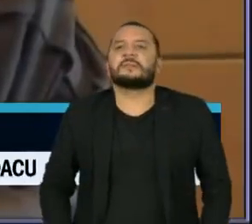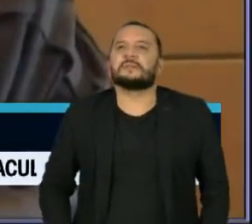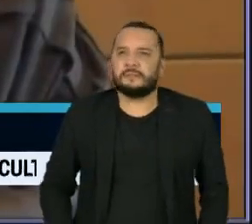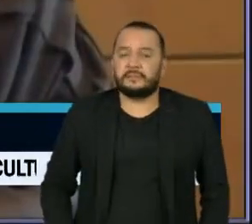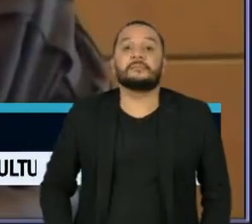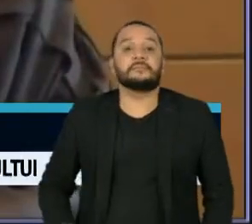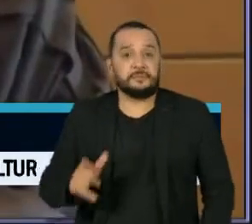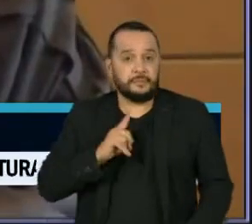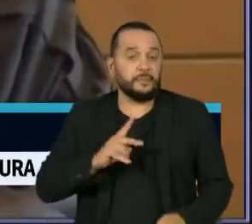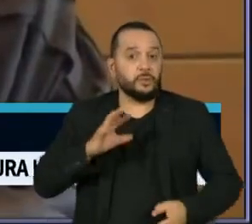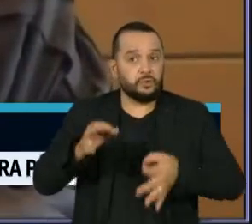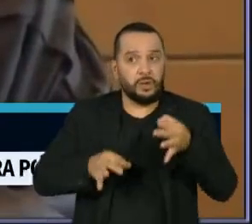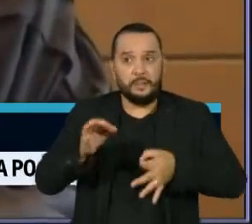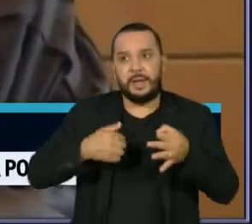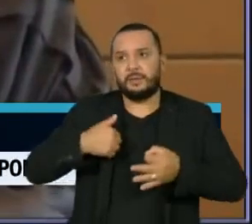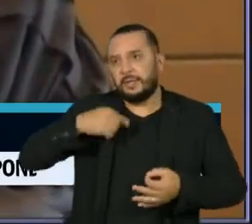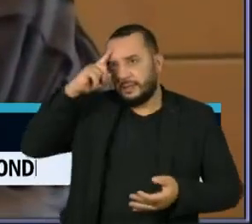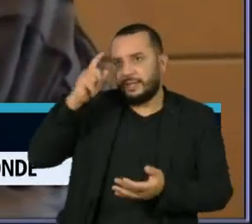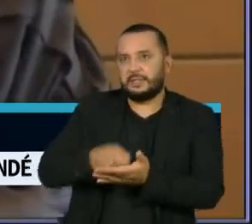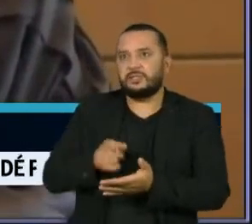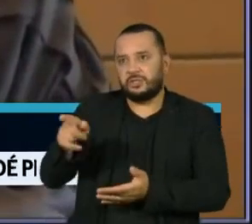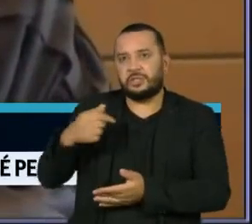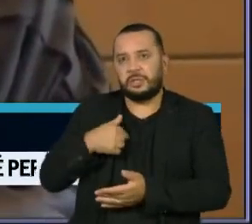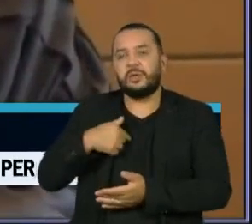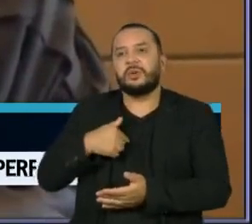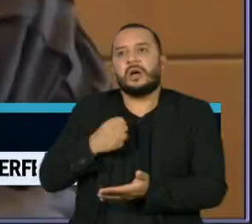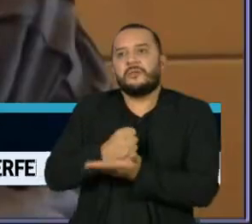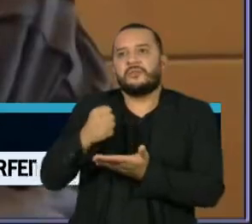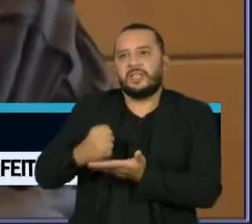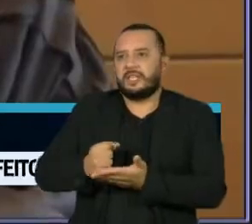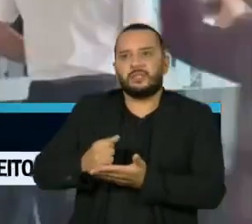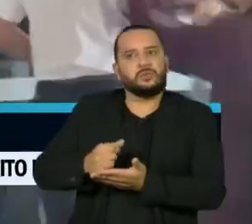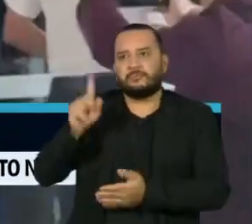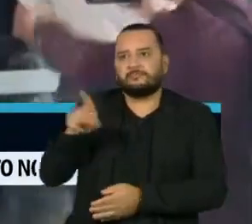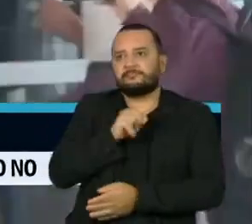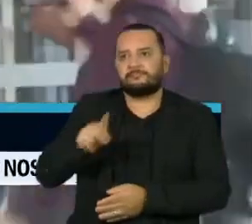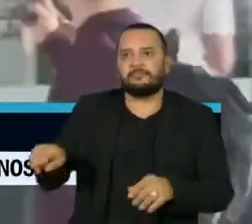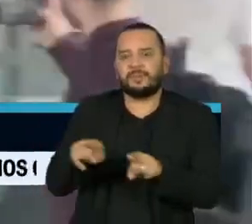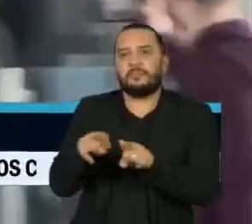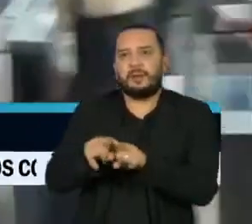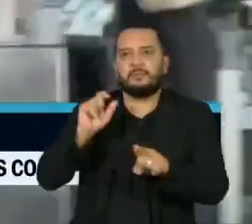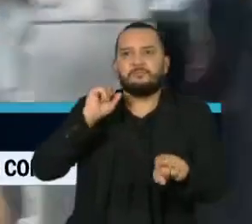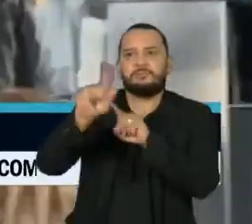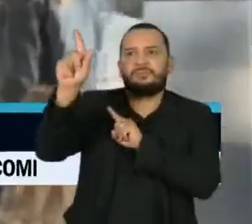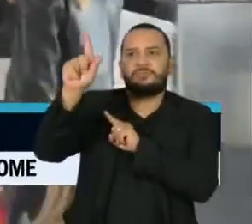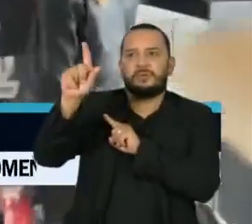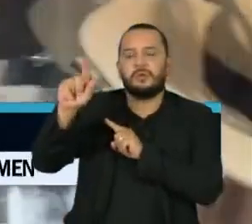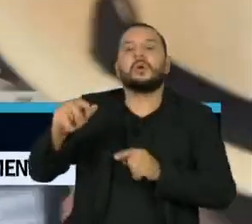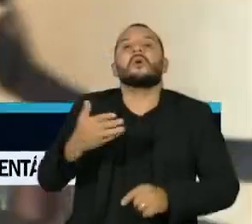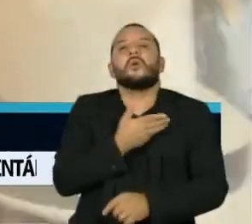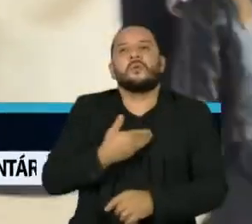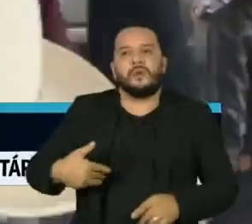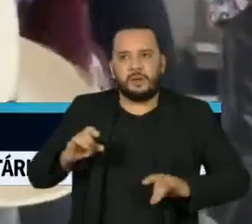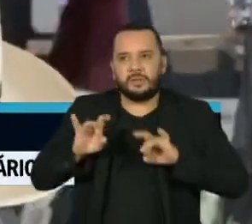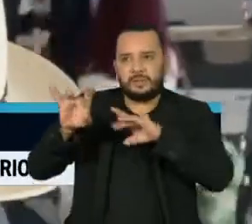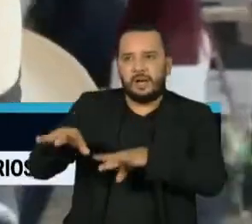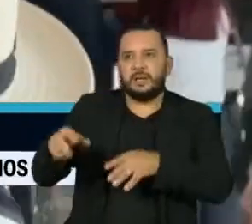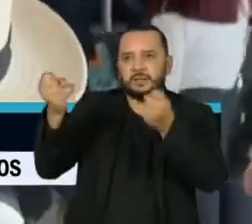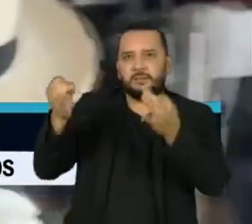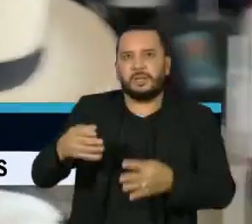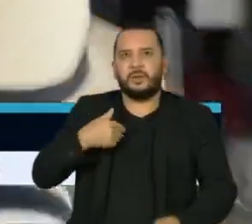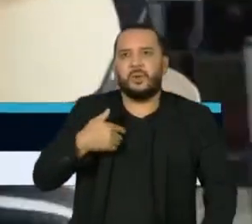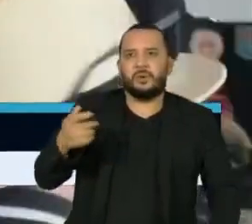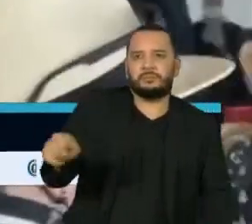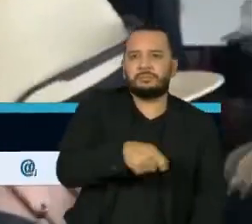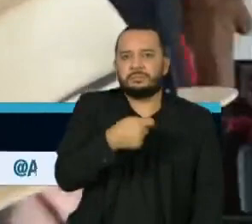Durante o julgamento que decidiu pelo cancelamento do visto e a consequente deportação, o governo australiano alegou que a presença de Djokovic